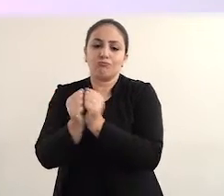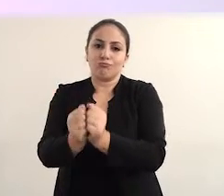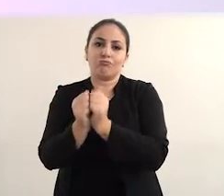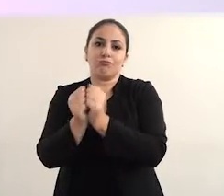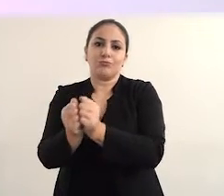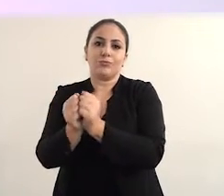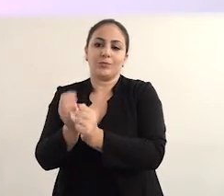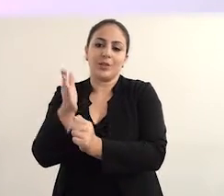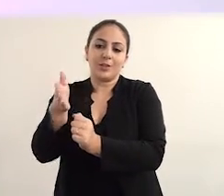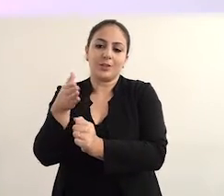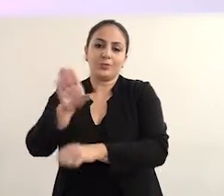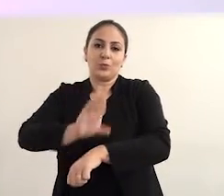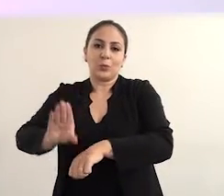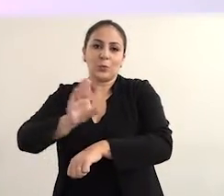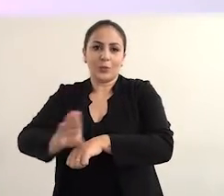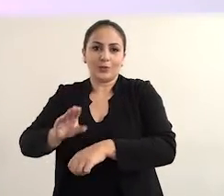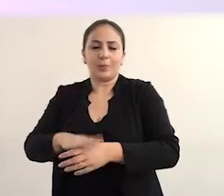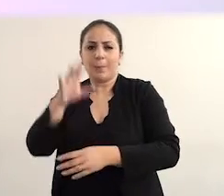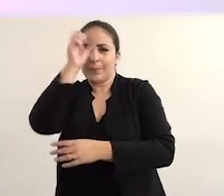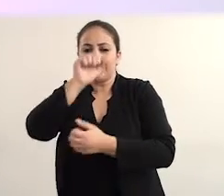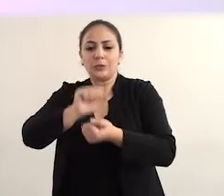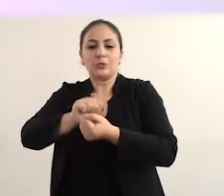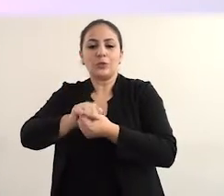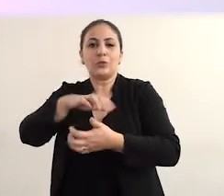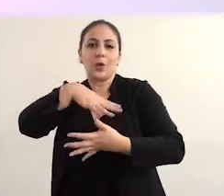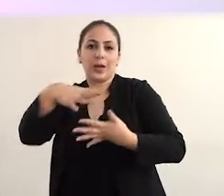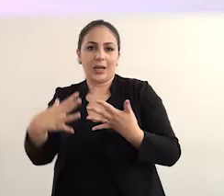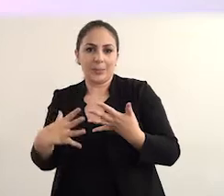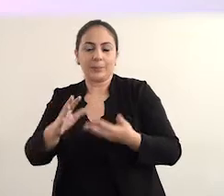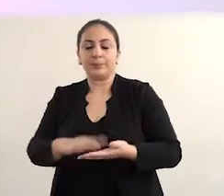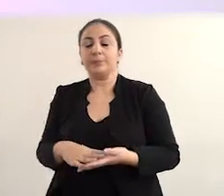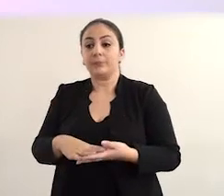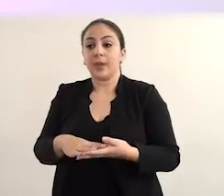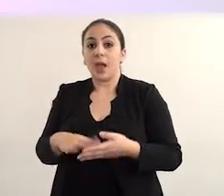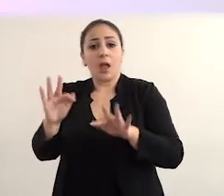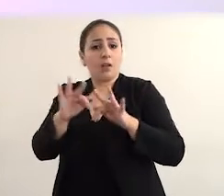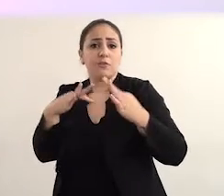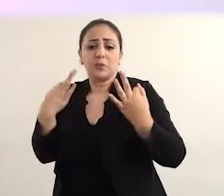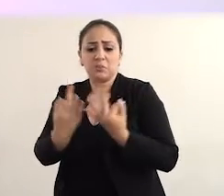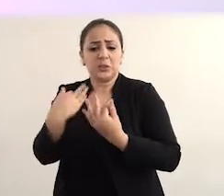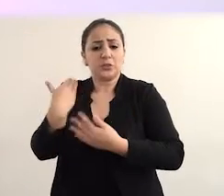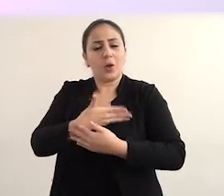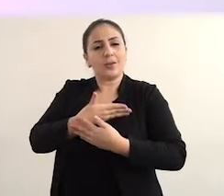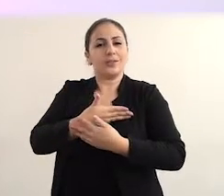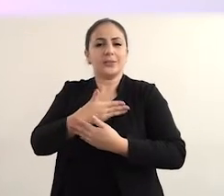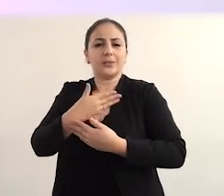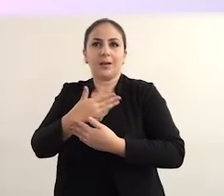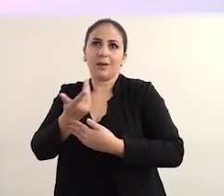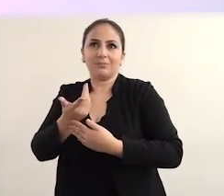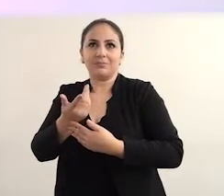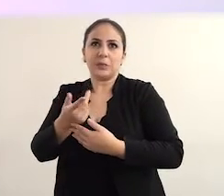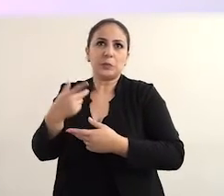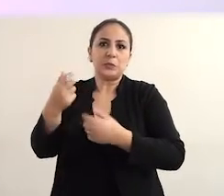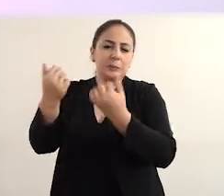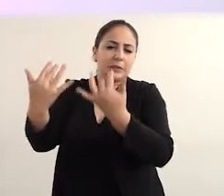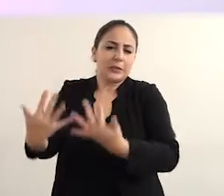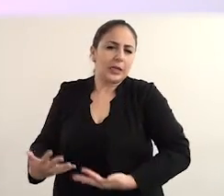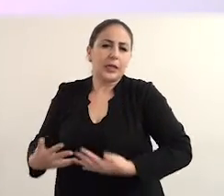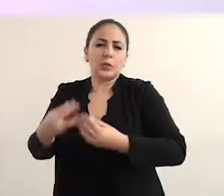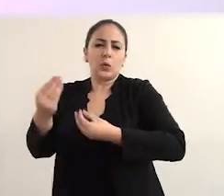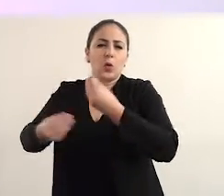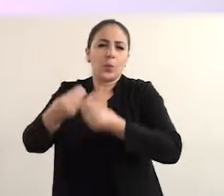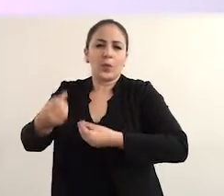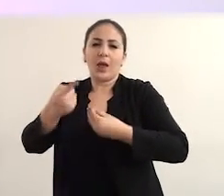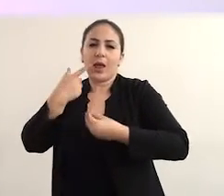ele. Então eles foram aprendendo junto ali. E a família, a gente foi trabalhando essa questão, né, da